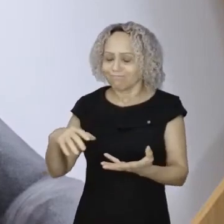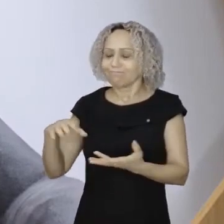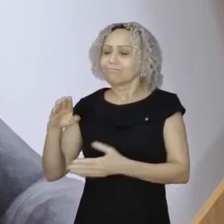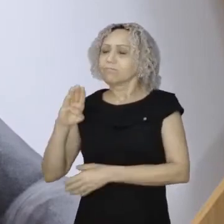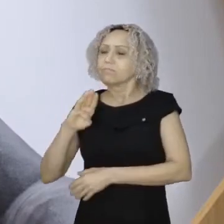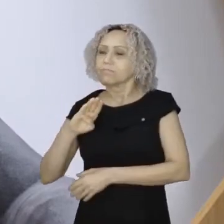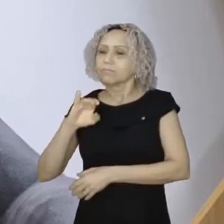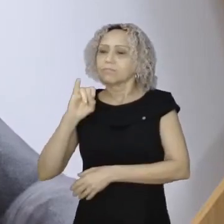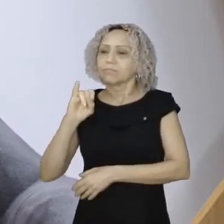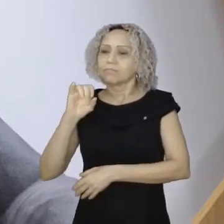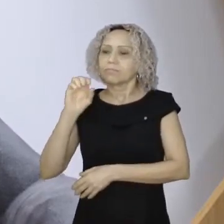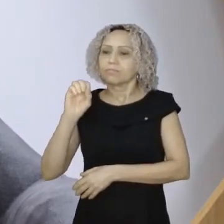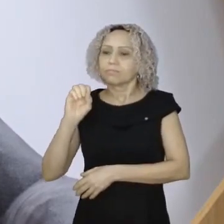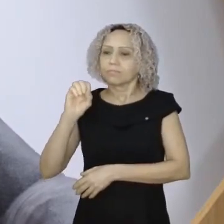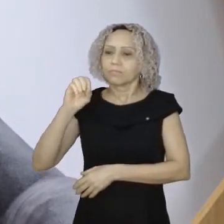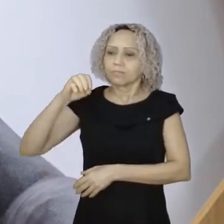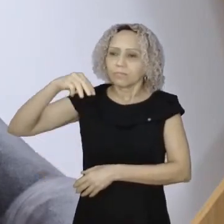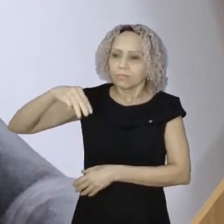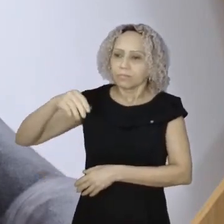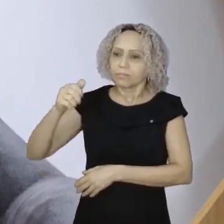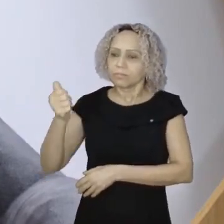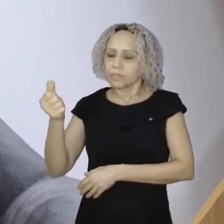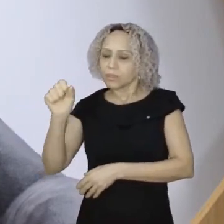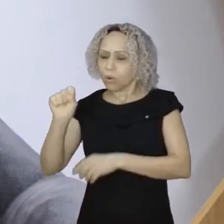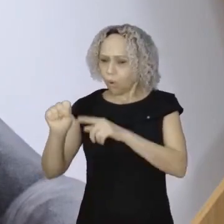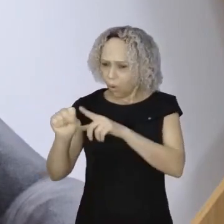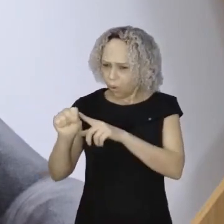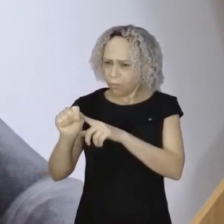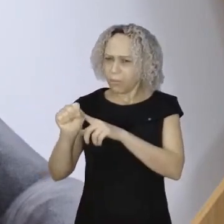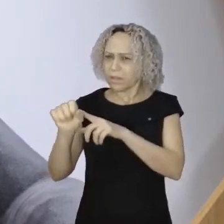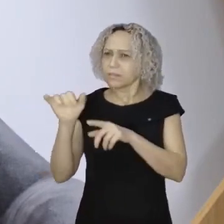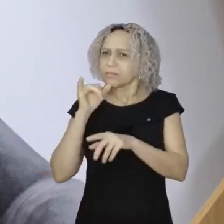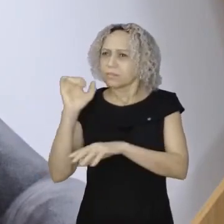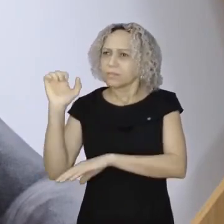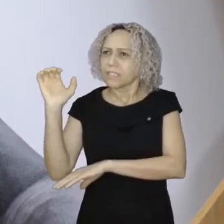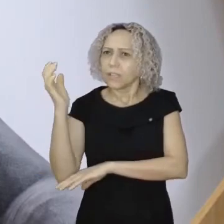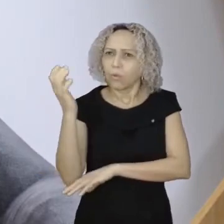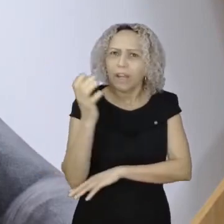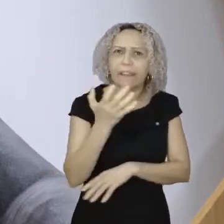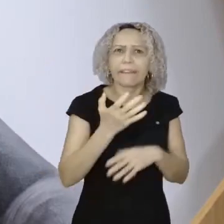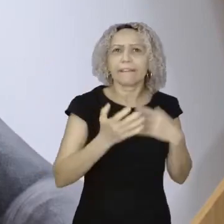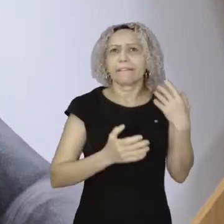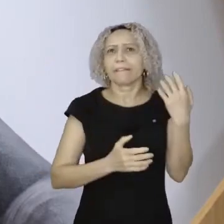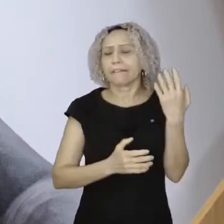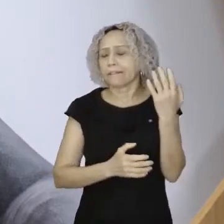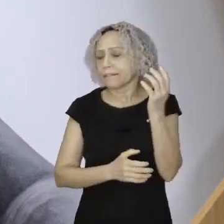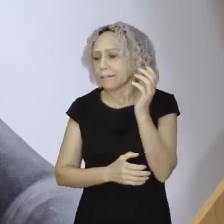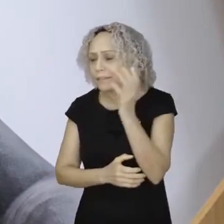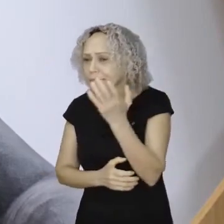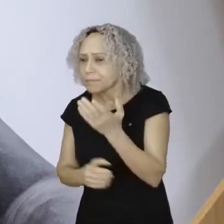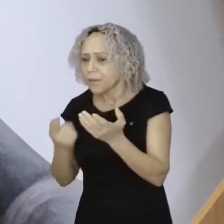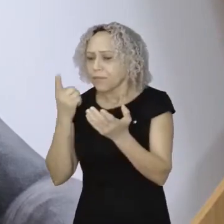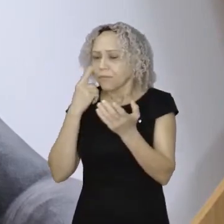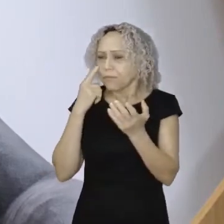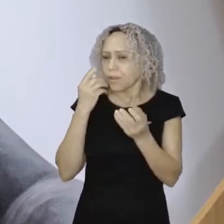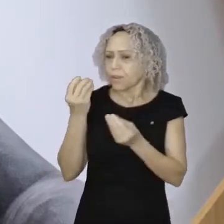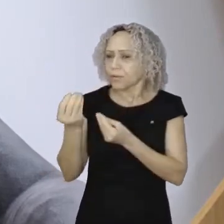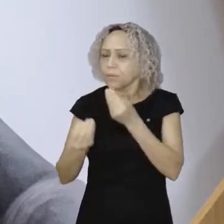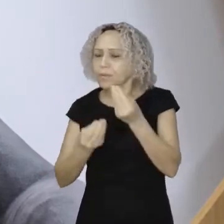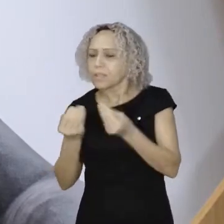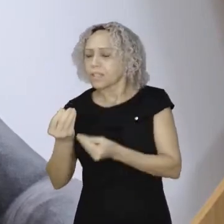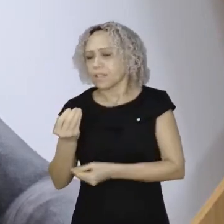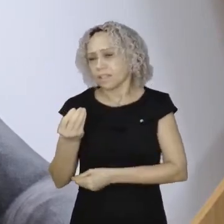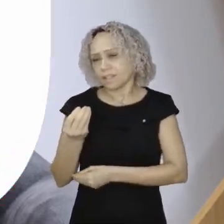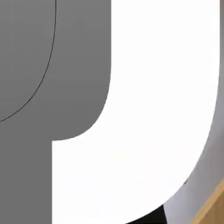estratégia de escuta, de apresentar soluções, mas nessa sintonia que é